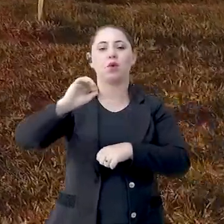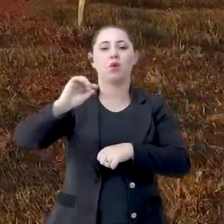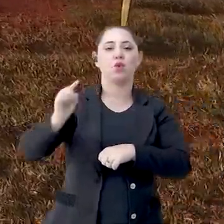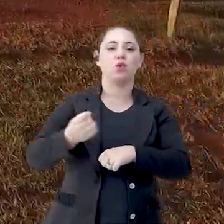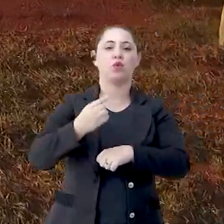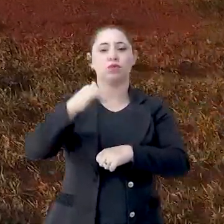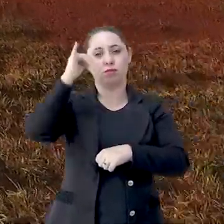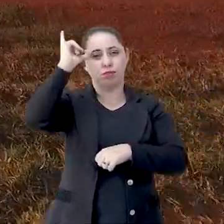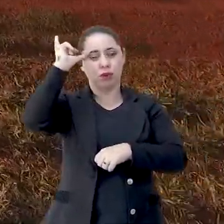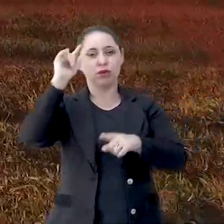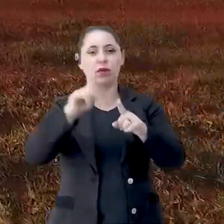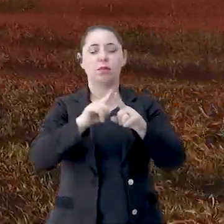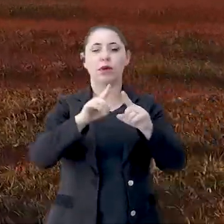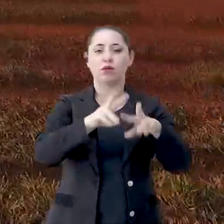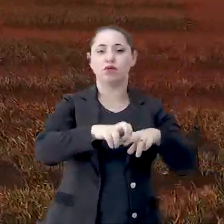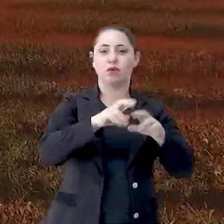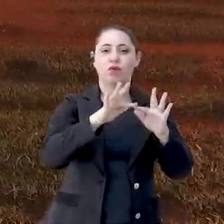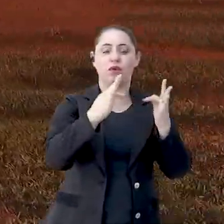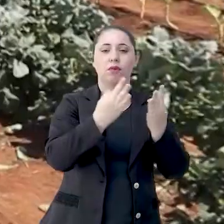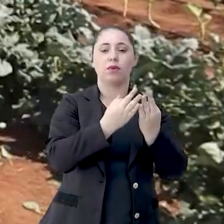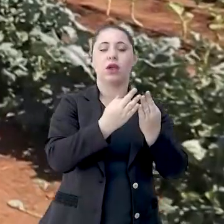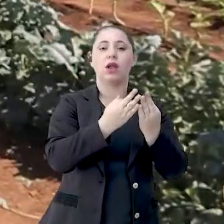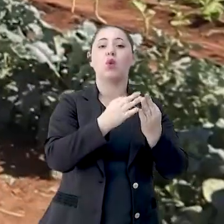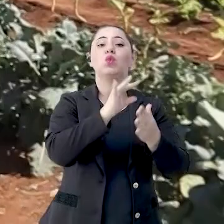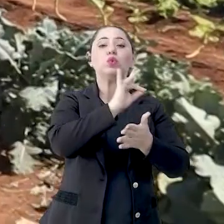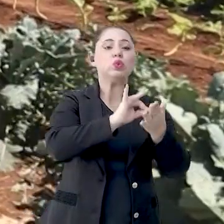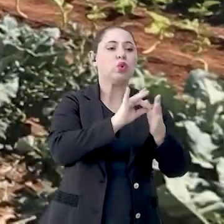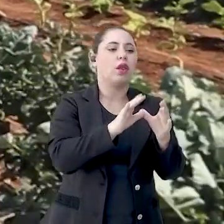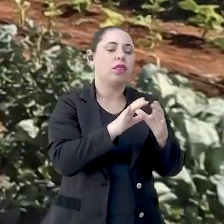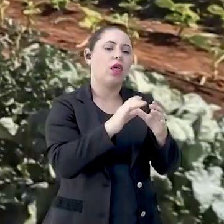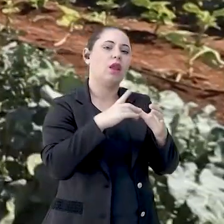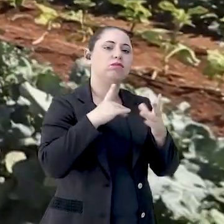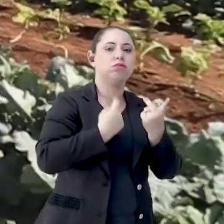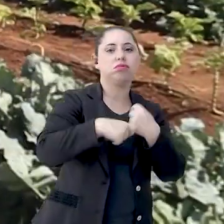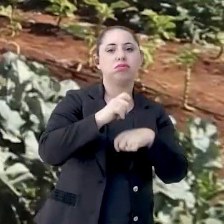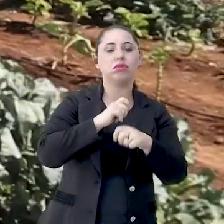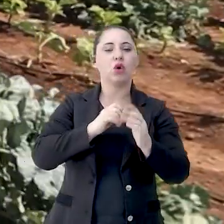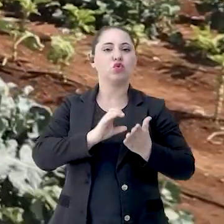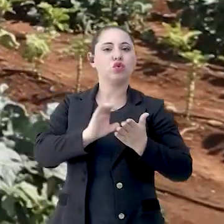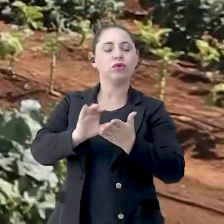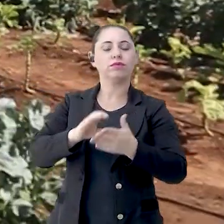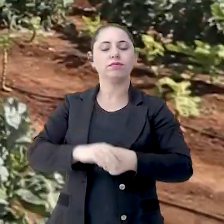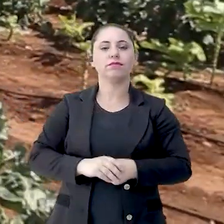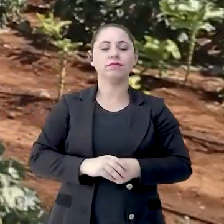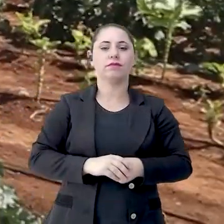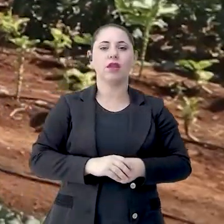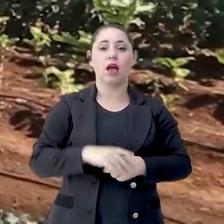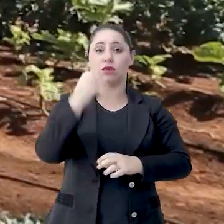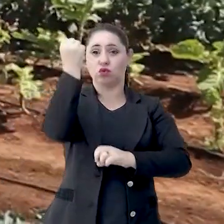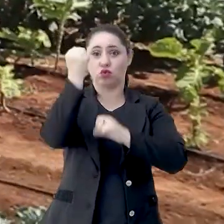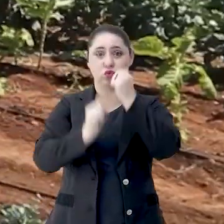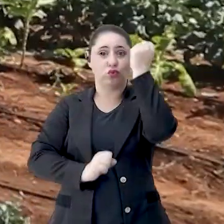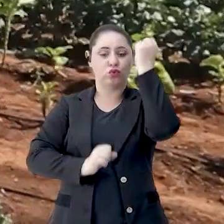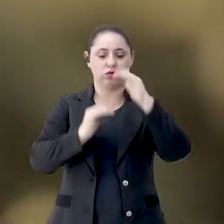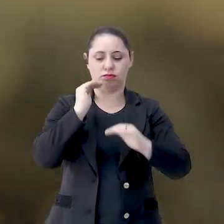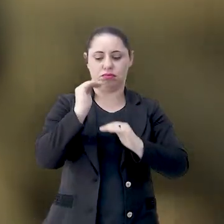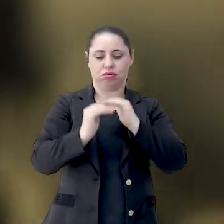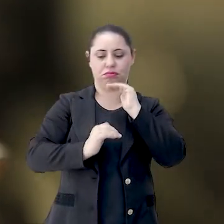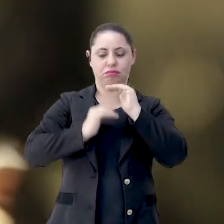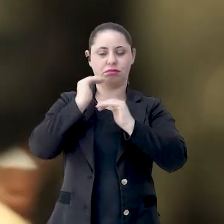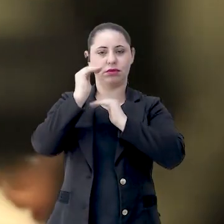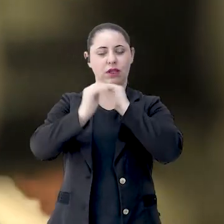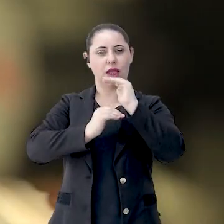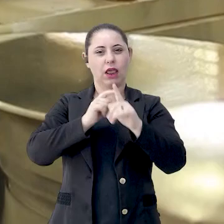de 200 mil cabeças de gado, além da agricultura familiar, que vem consolidando espaço na produção.